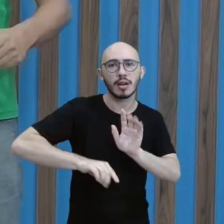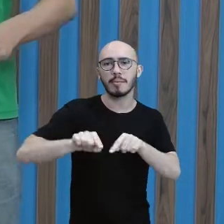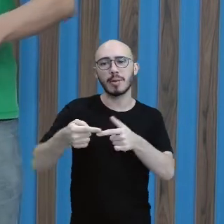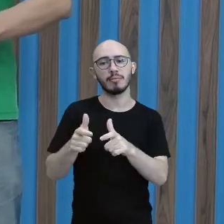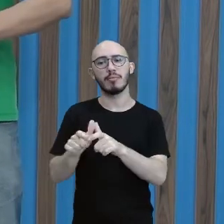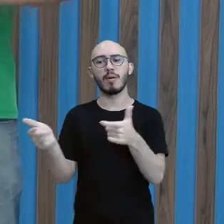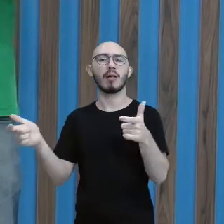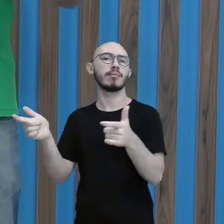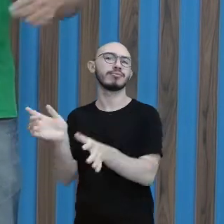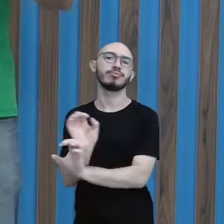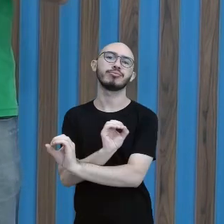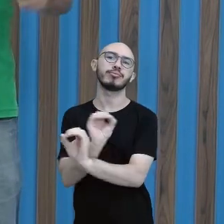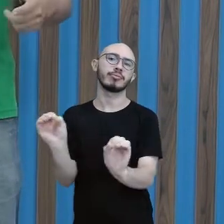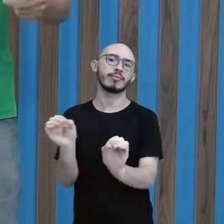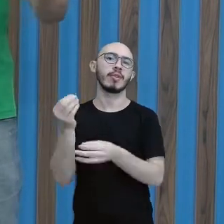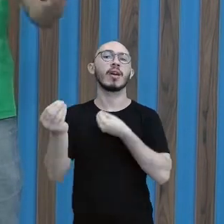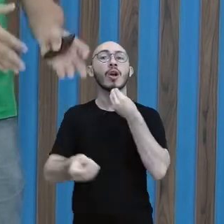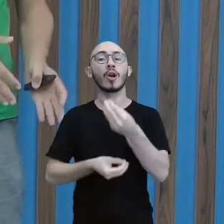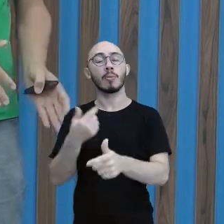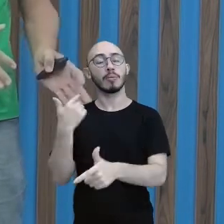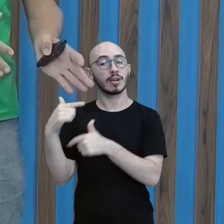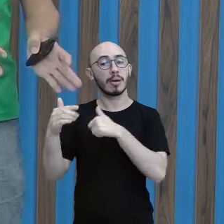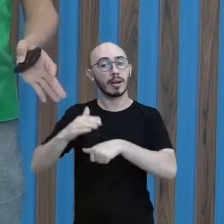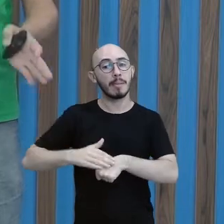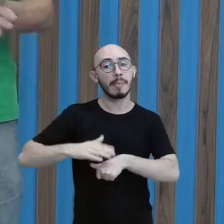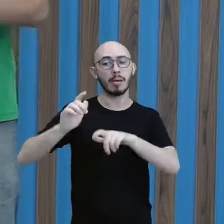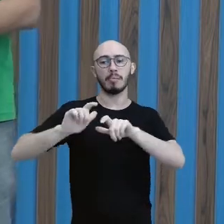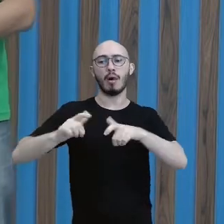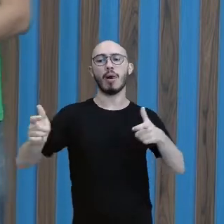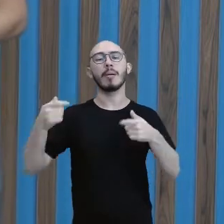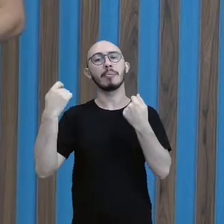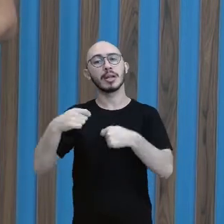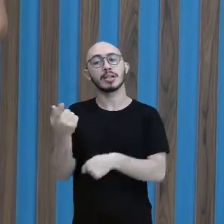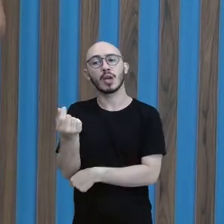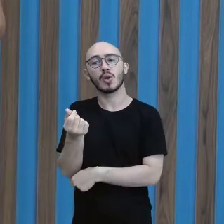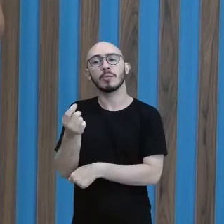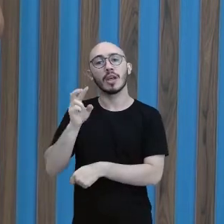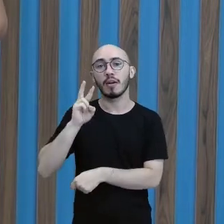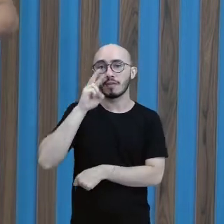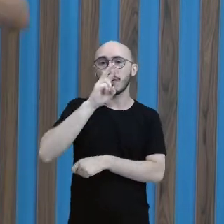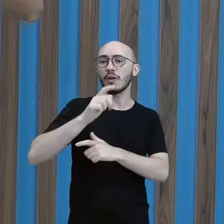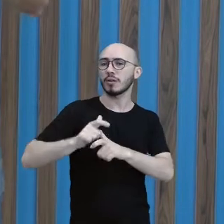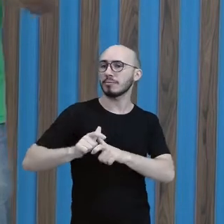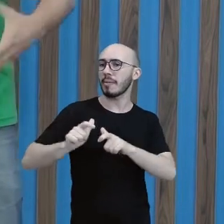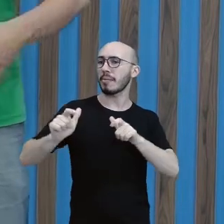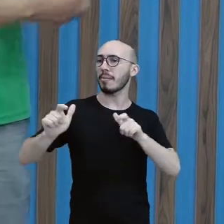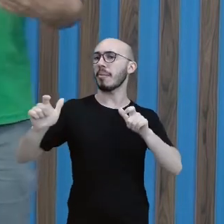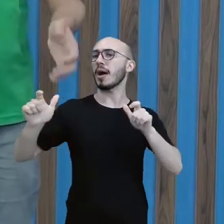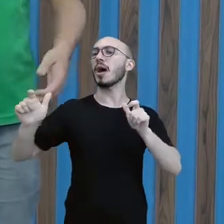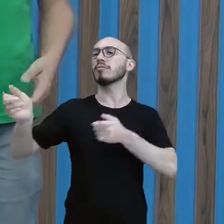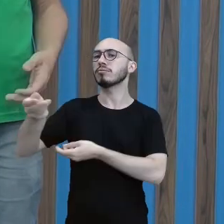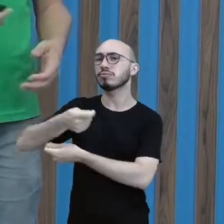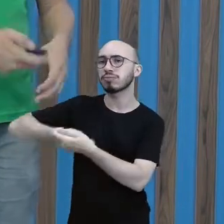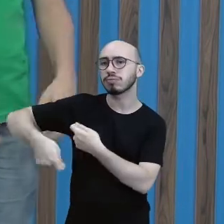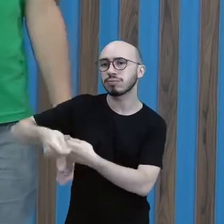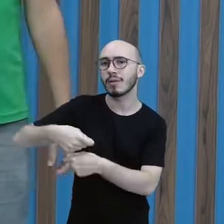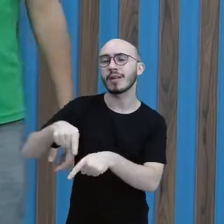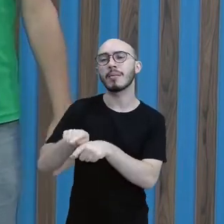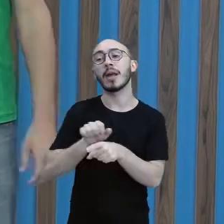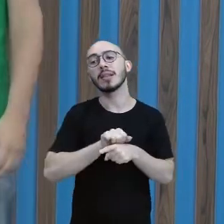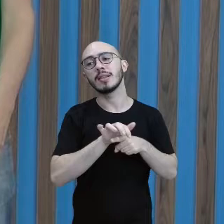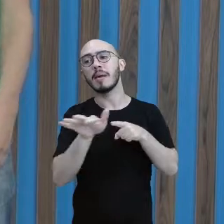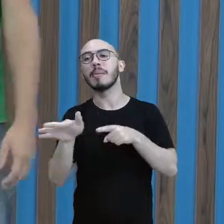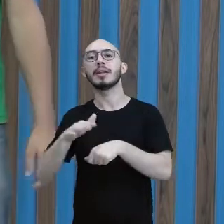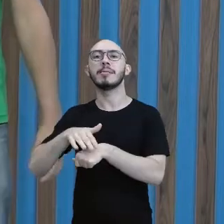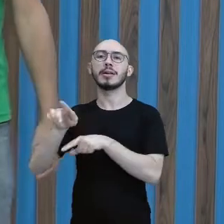digo, para haver mais emprego é preciso ter uma economia mais forte, mais circulação de capital, mais demanda, enfim, coisa que a gente volta